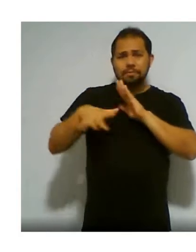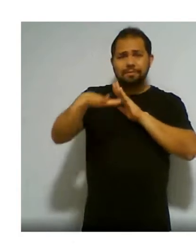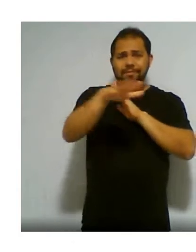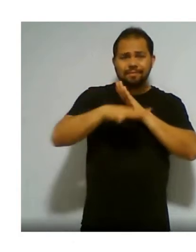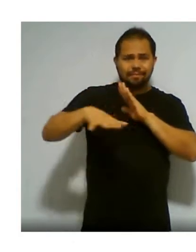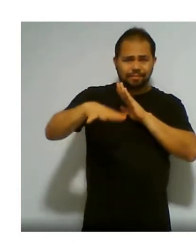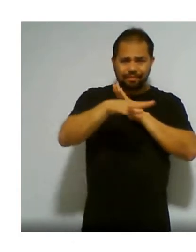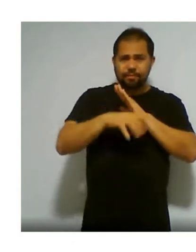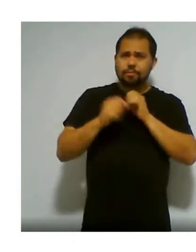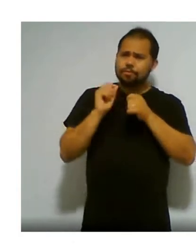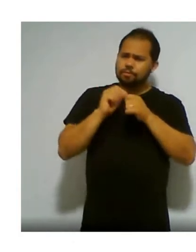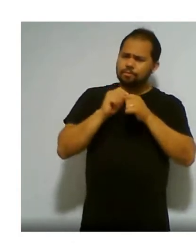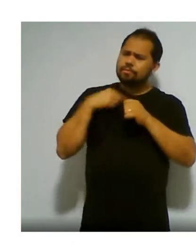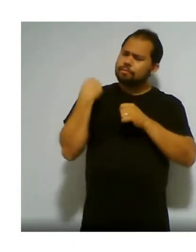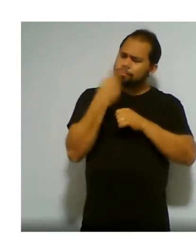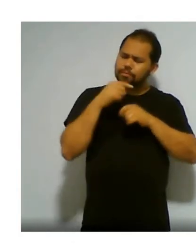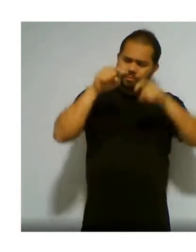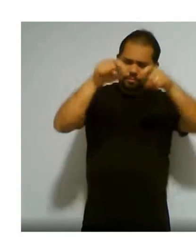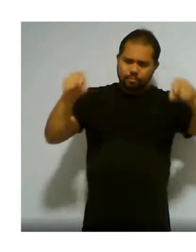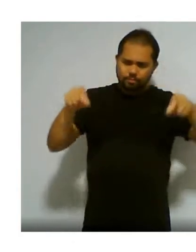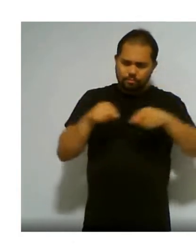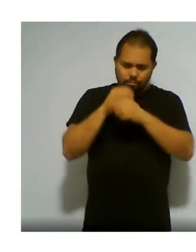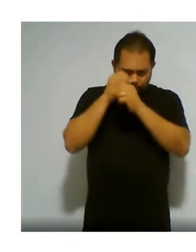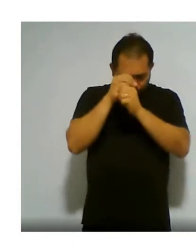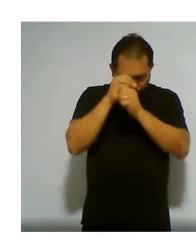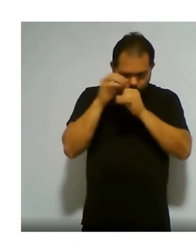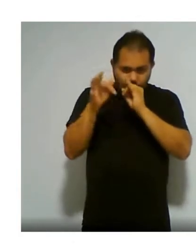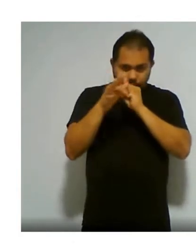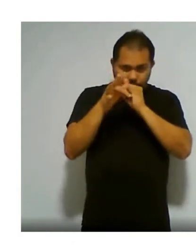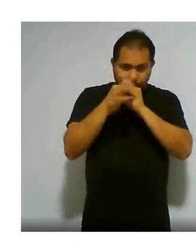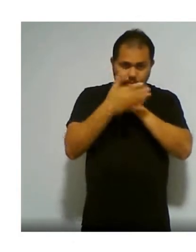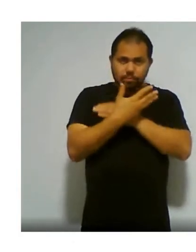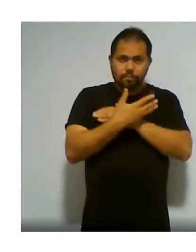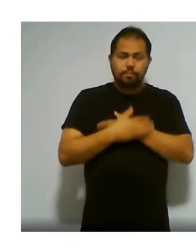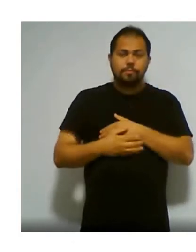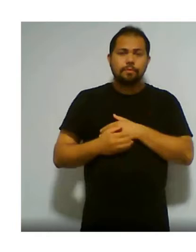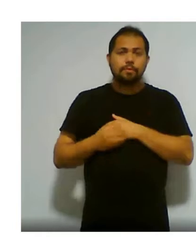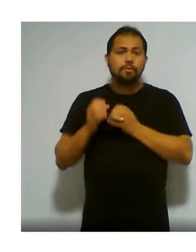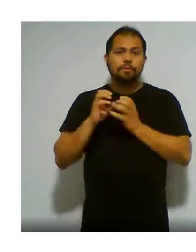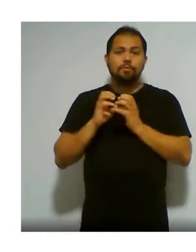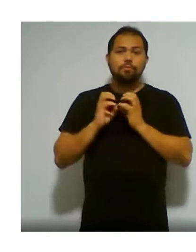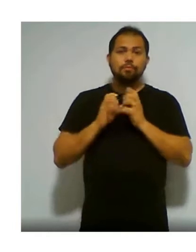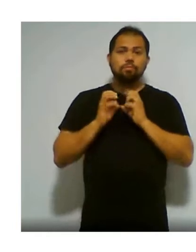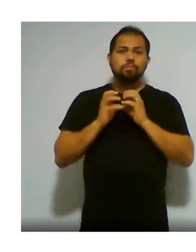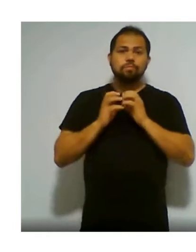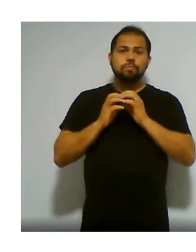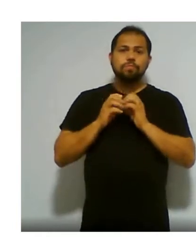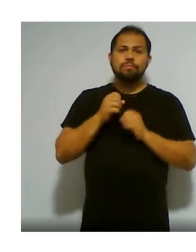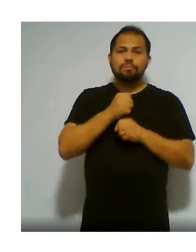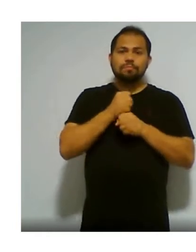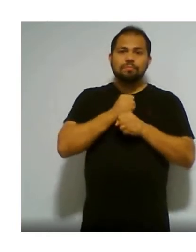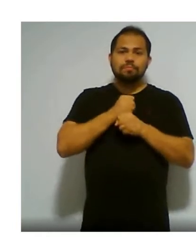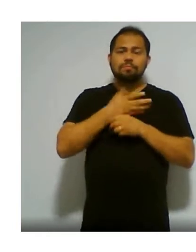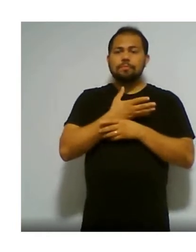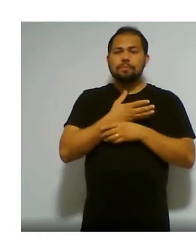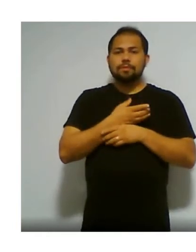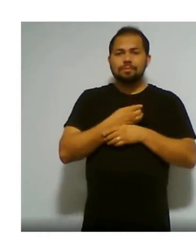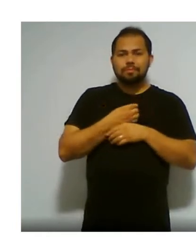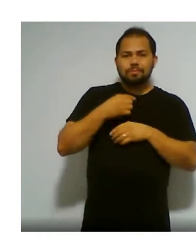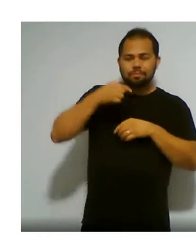fez no laboratório. A gente está com um processador antigo lá. A gente basicamente coloca um ponto da pasta térmica do tamanho de um grão de